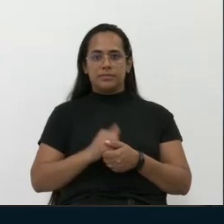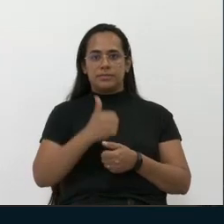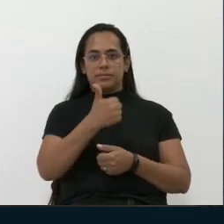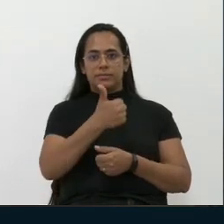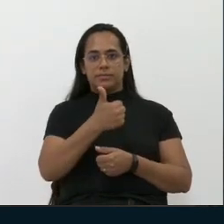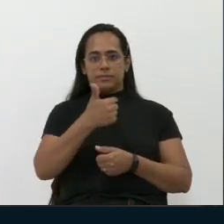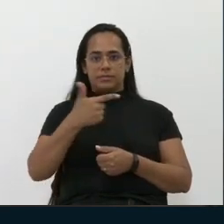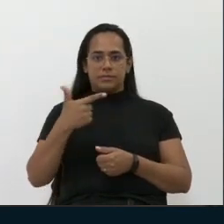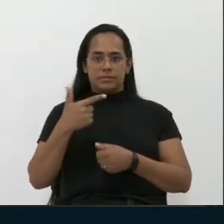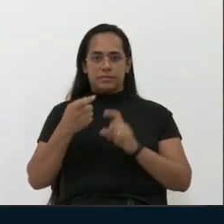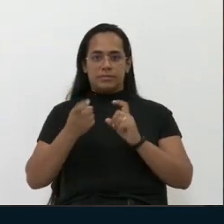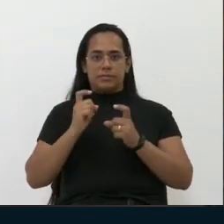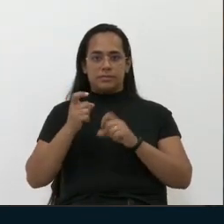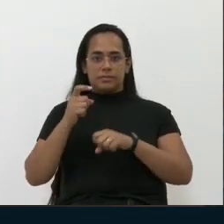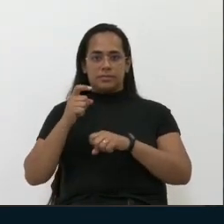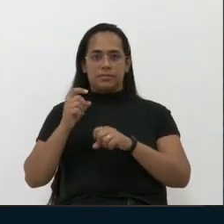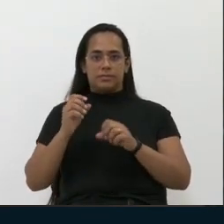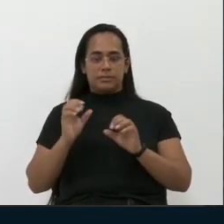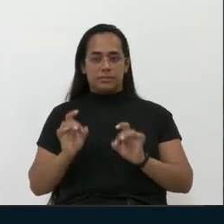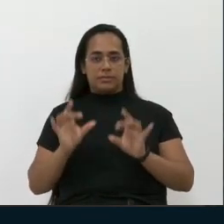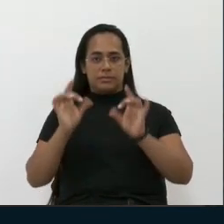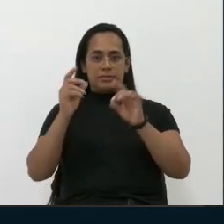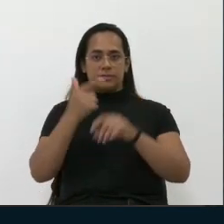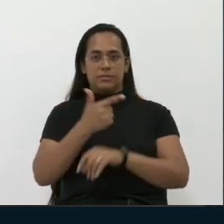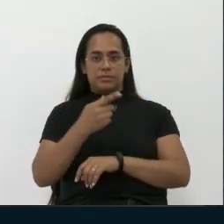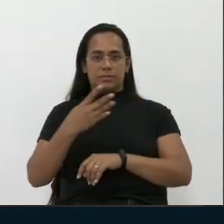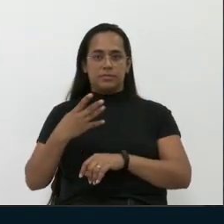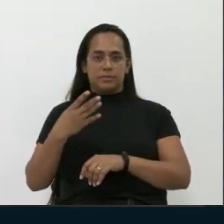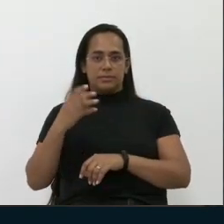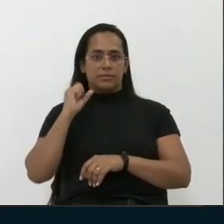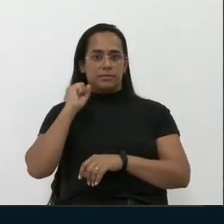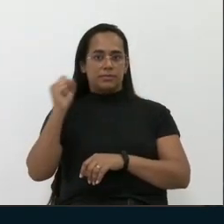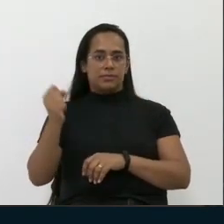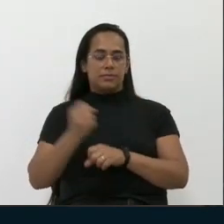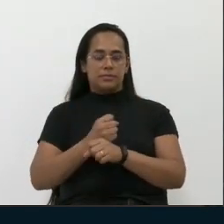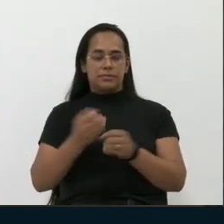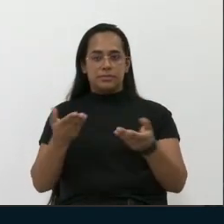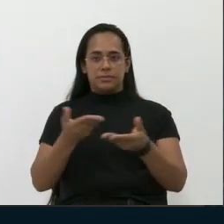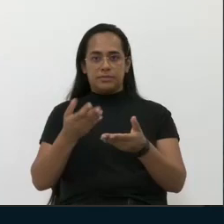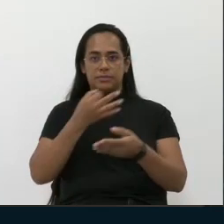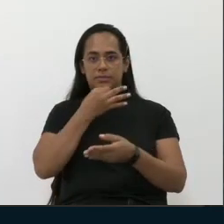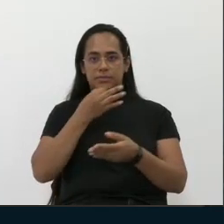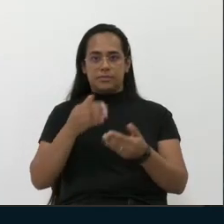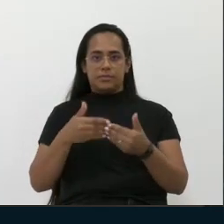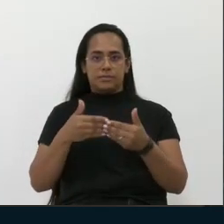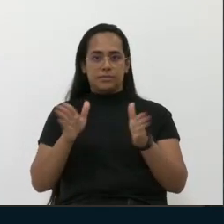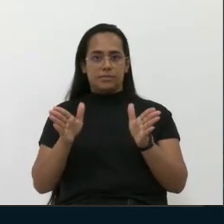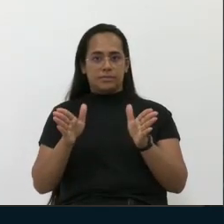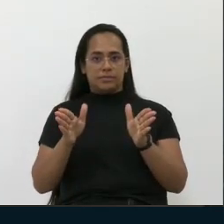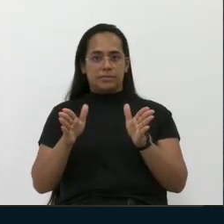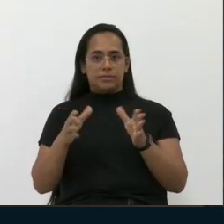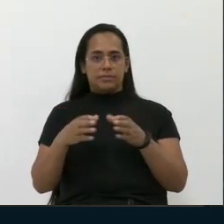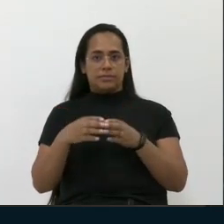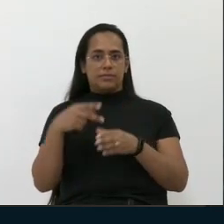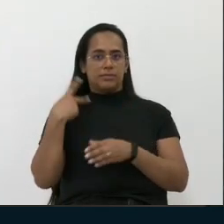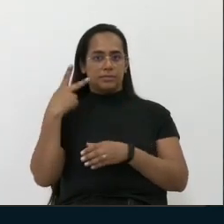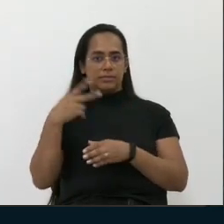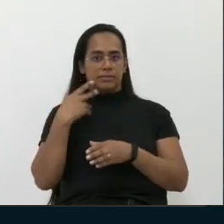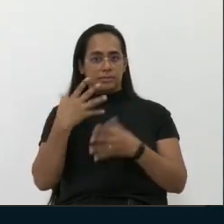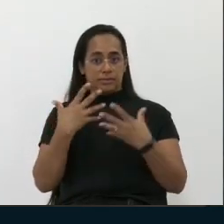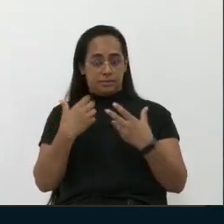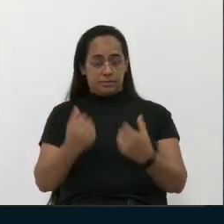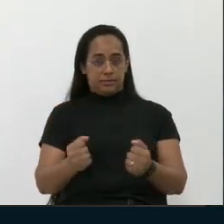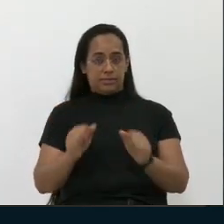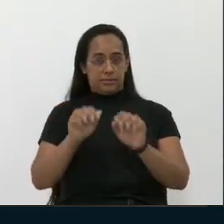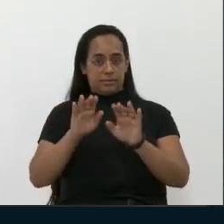12ª sessão extraordinária de 24 de abril de 2024. Está aberta a palavra. Os vereadores favoráveis permaneçam